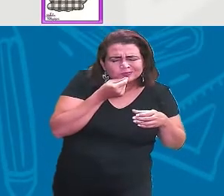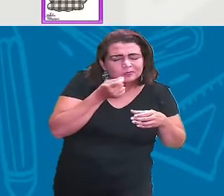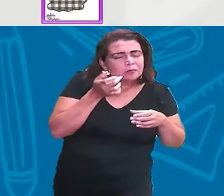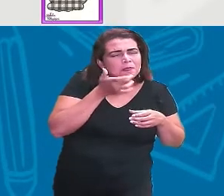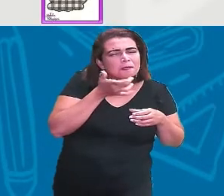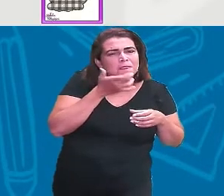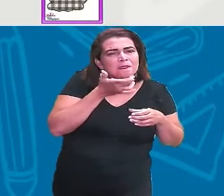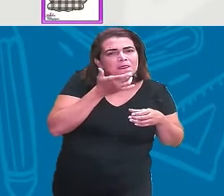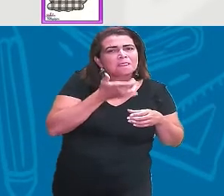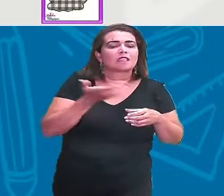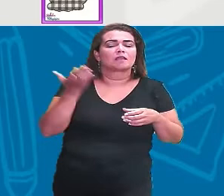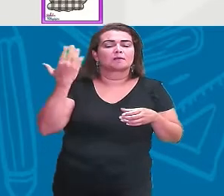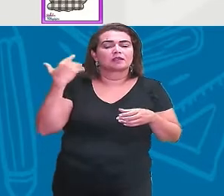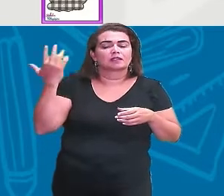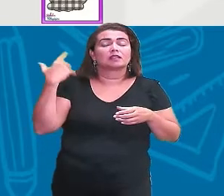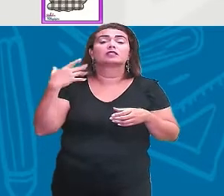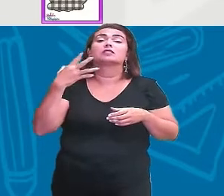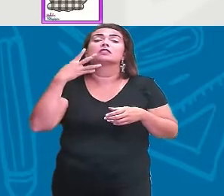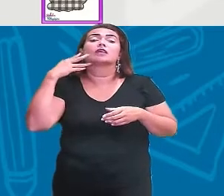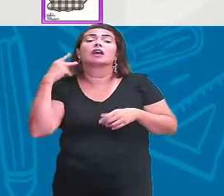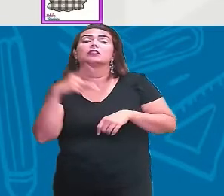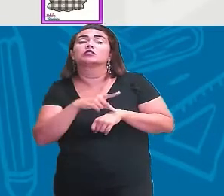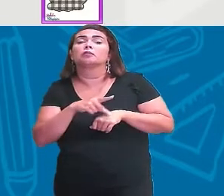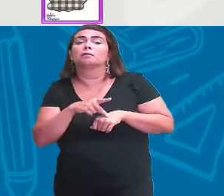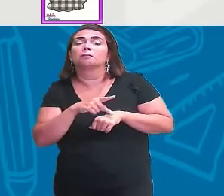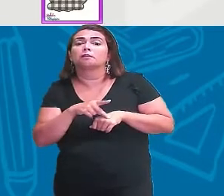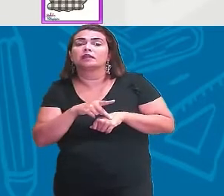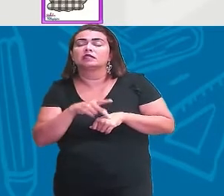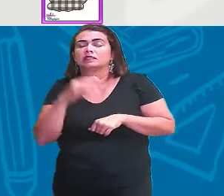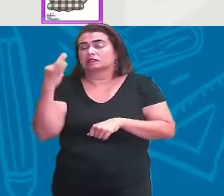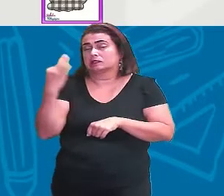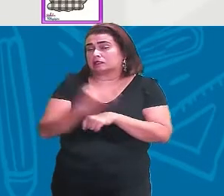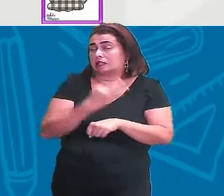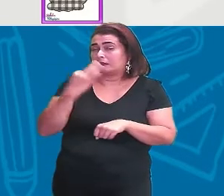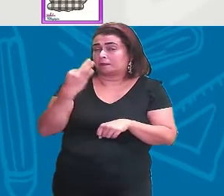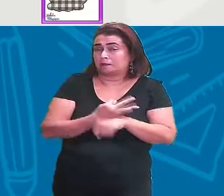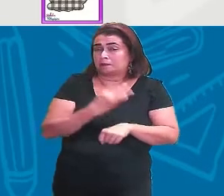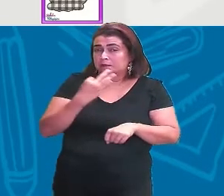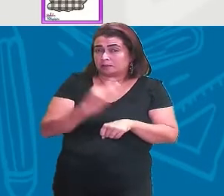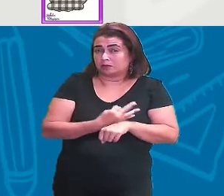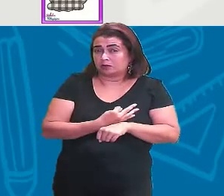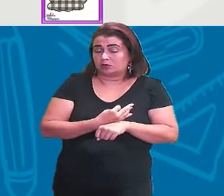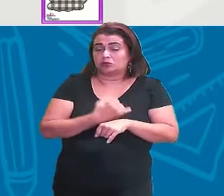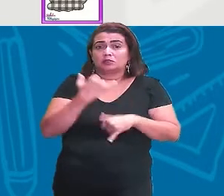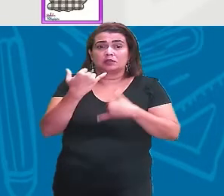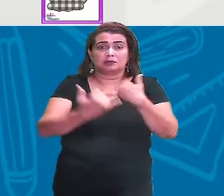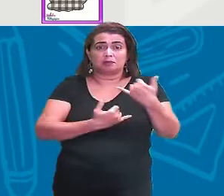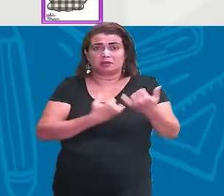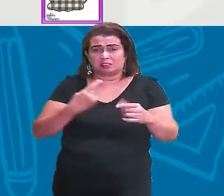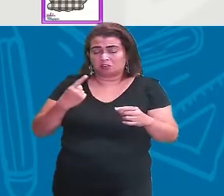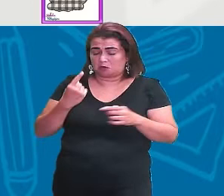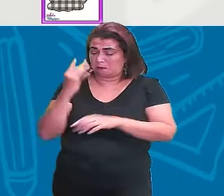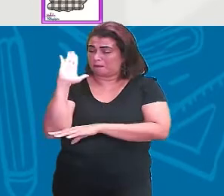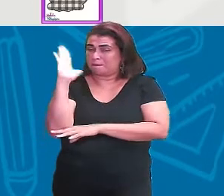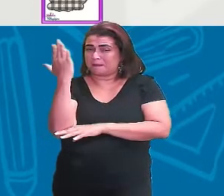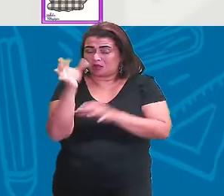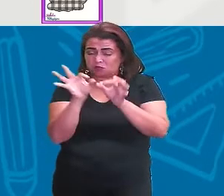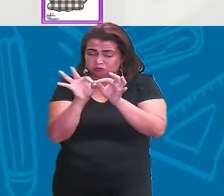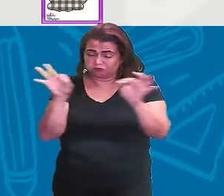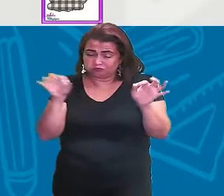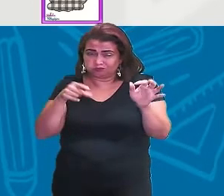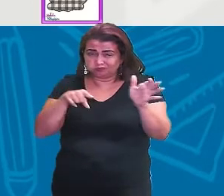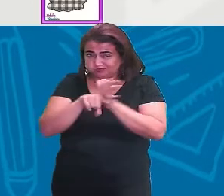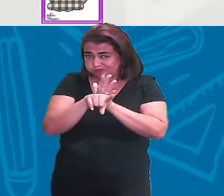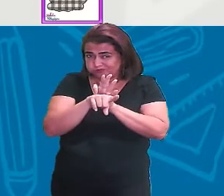uma vez um gato preto. Era teimoso e brincou com espeto. Era uma